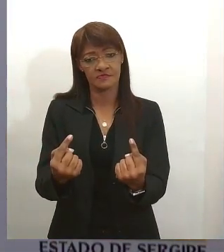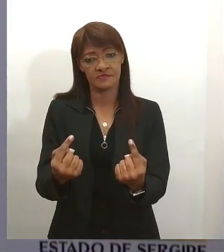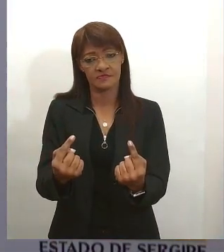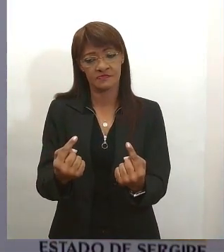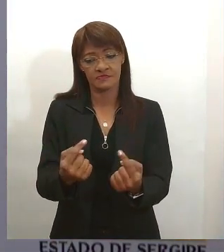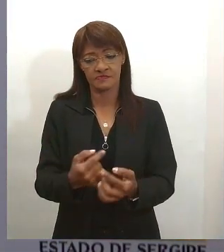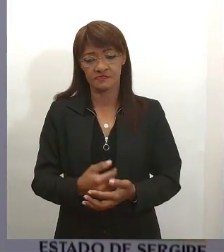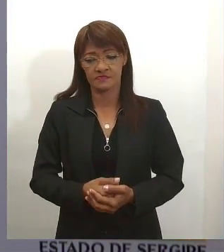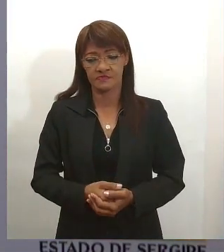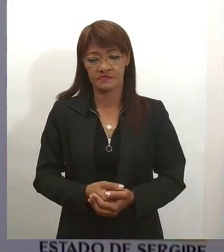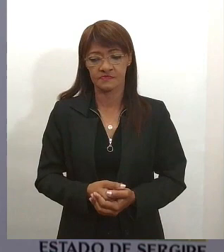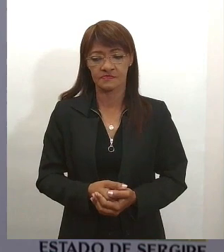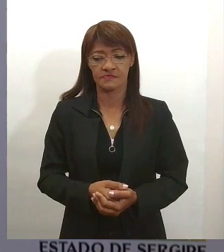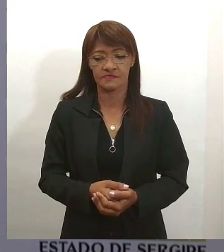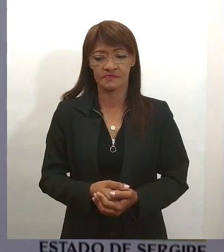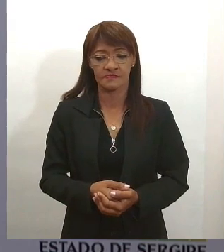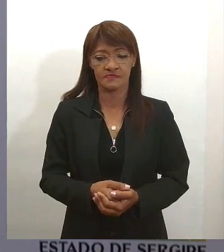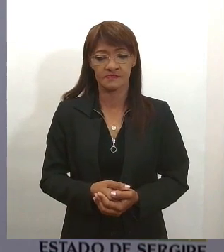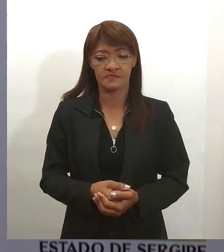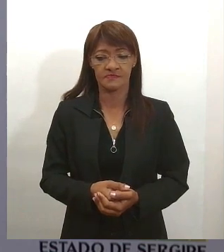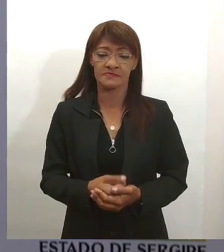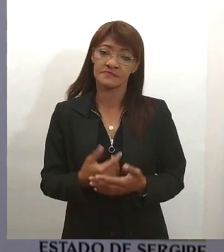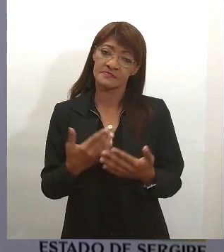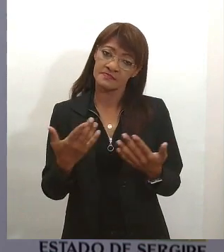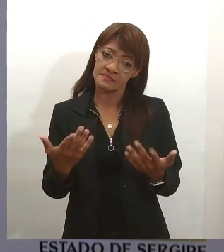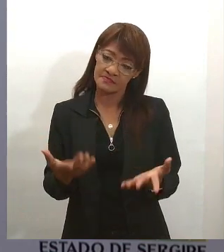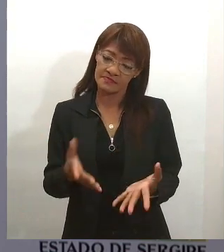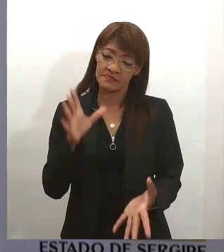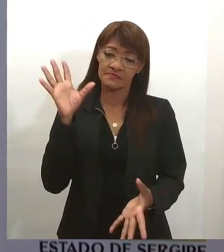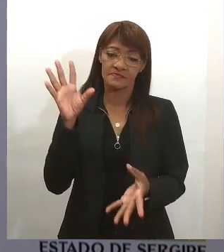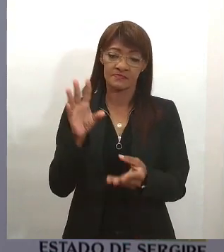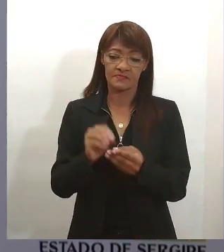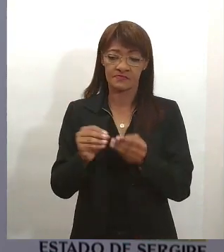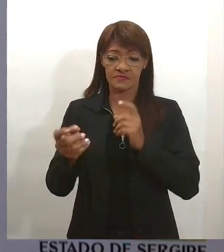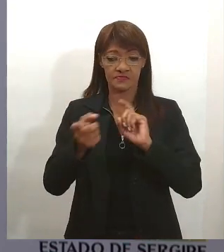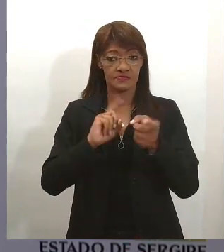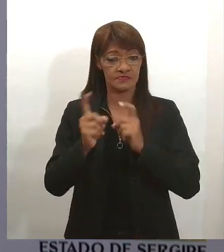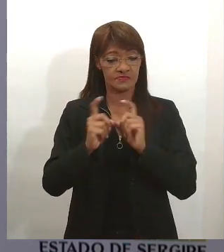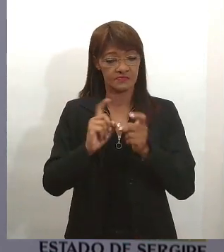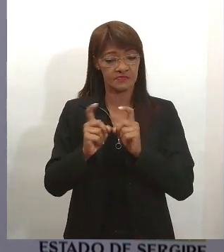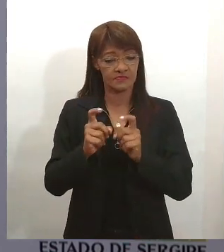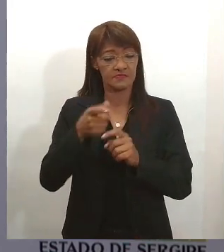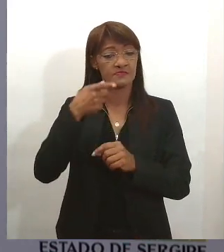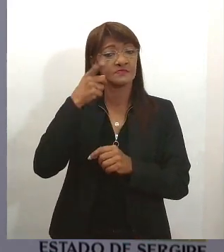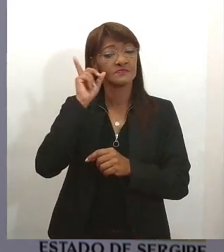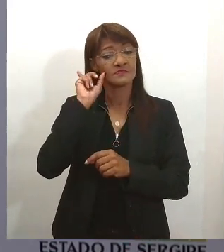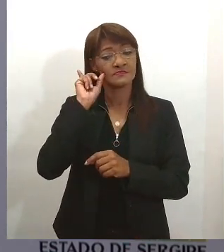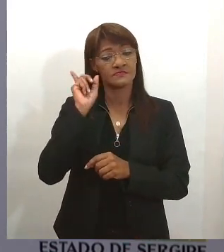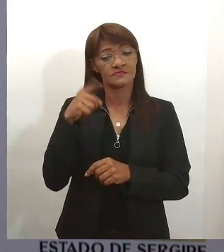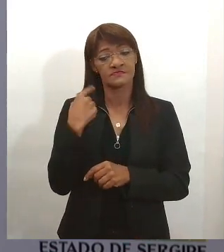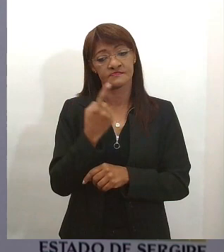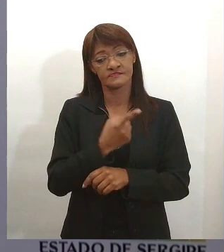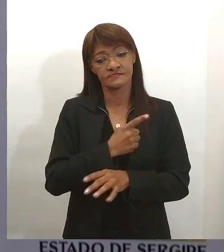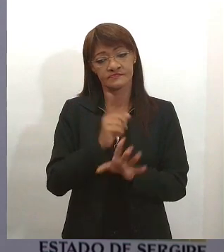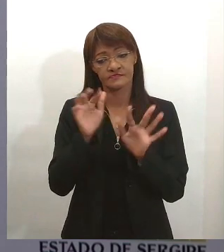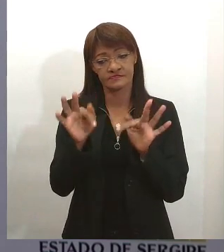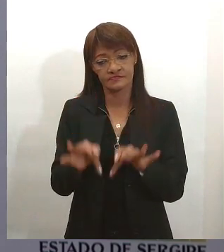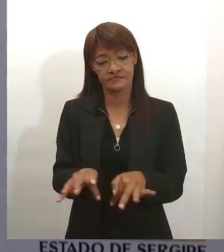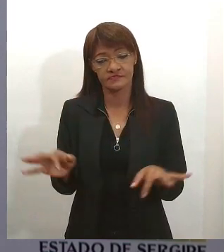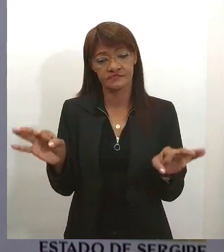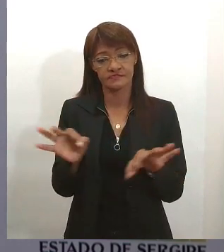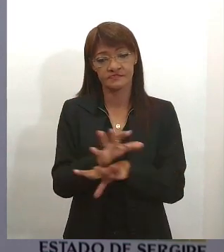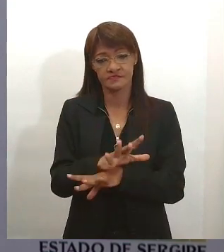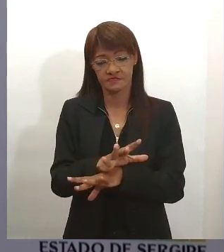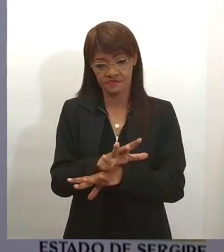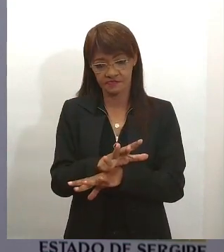E com esse resumo da sessão plenária de ontem, nós encerramos essa edição do Direto do Plenário, agradecendo a